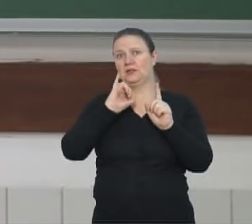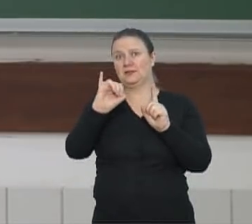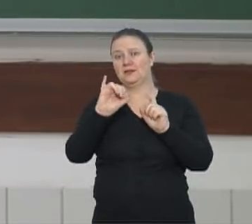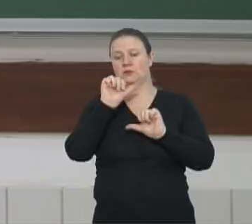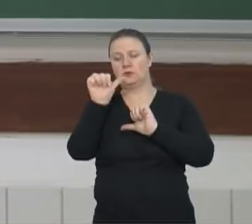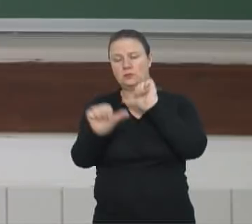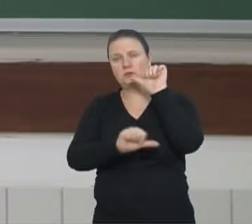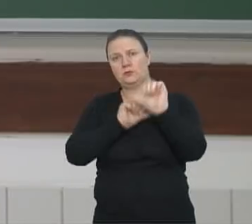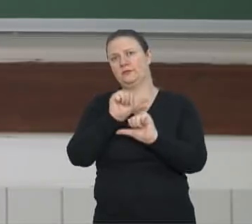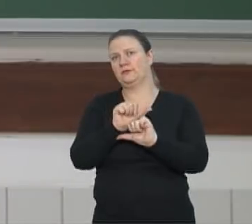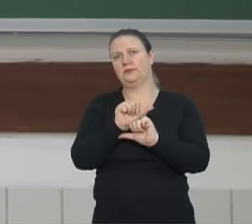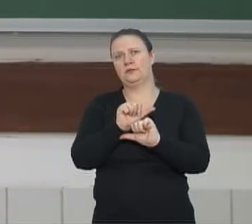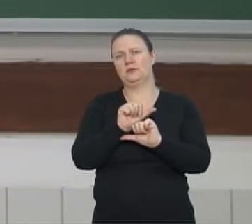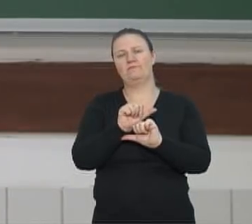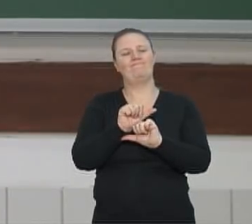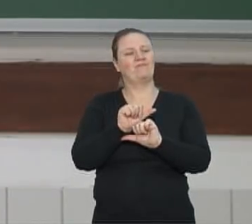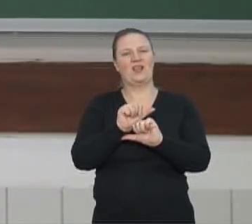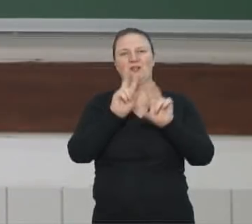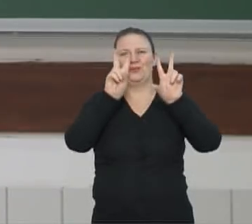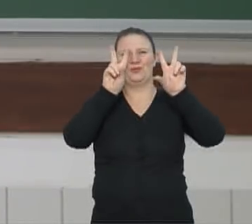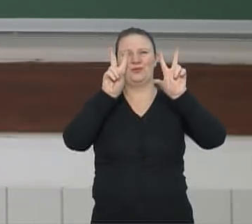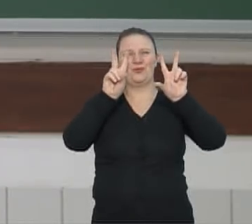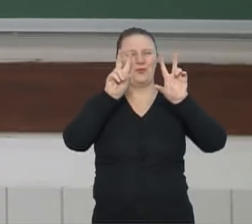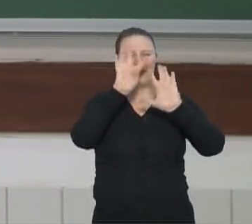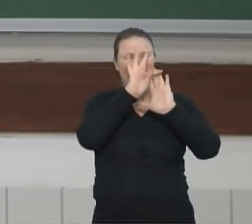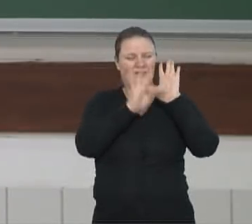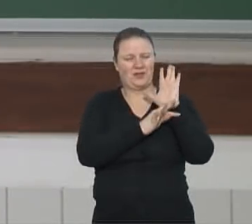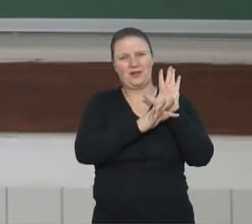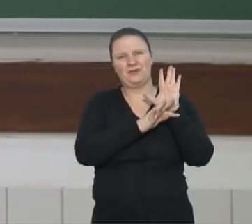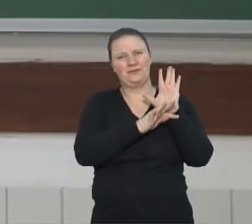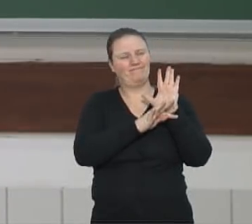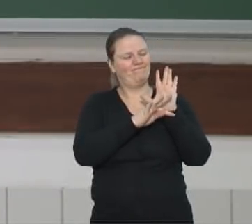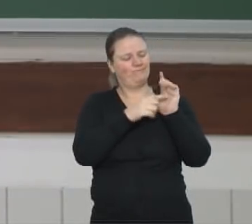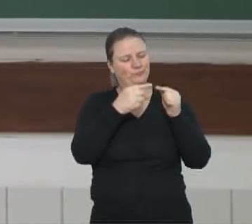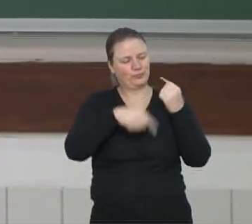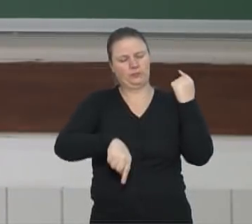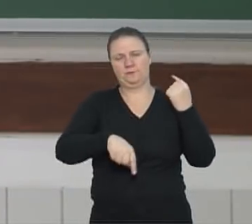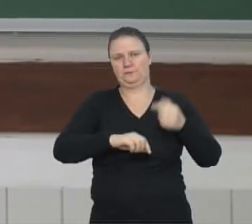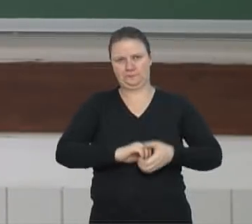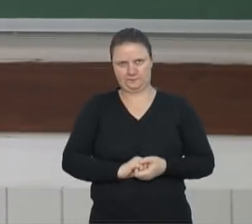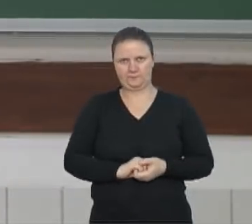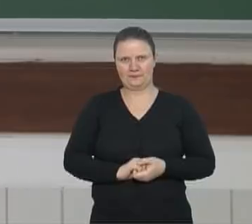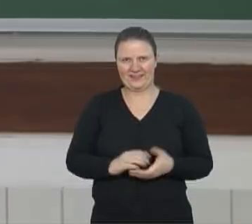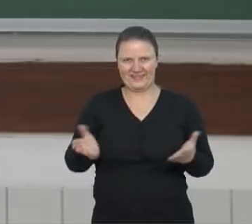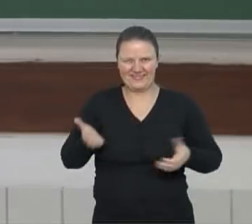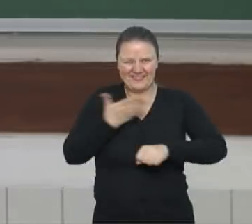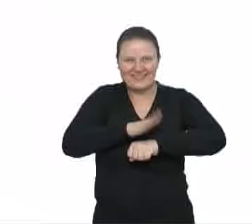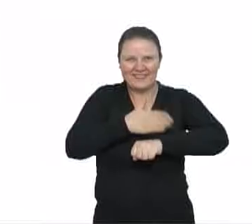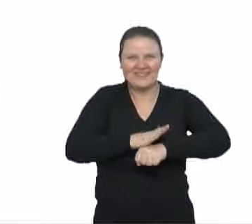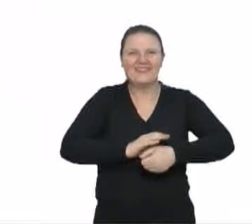de ser o texto que nós queremos colocar. Perfeito? Com vocês lá.